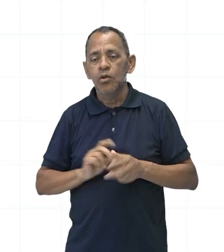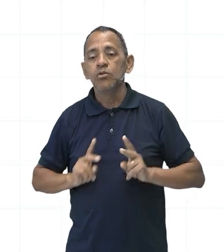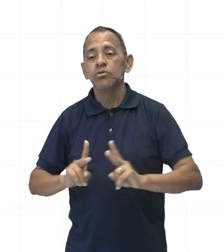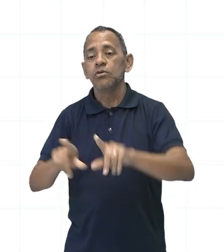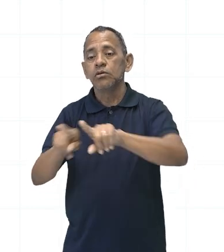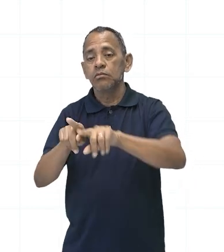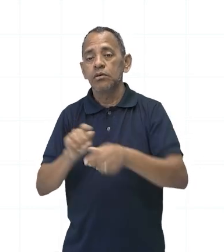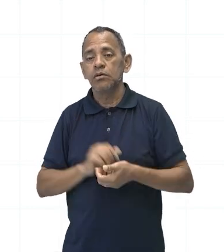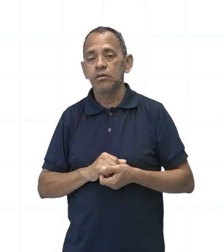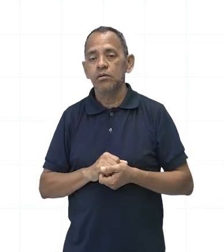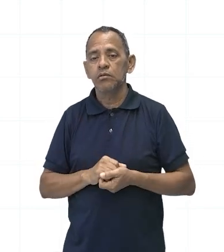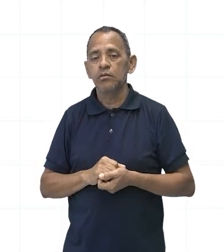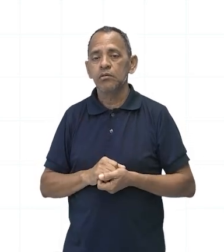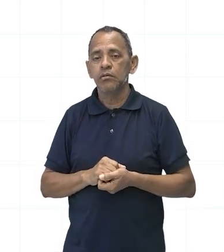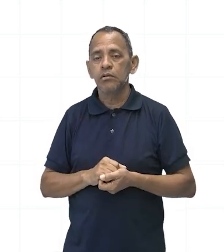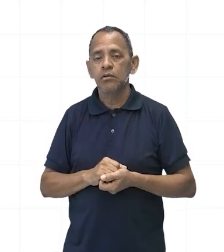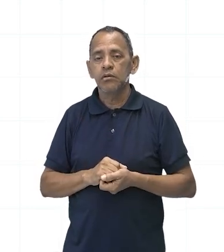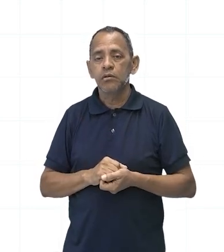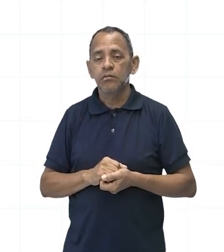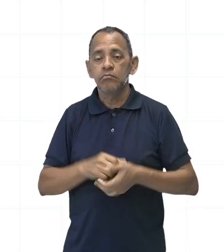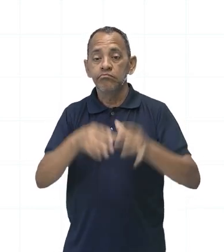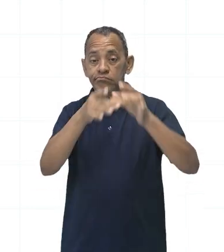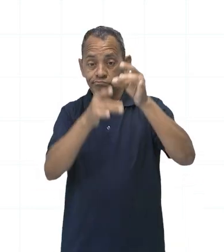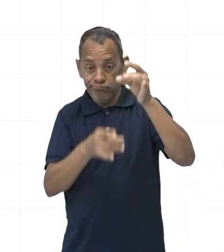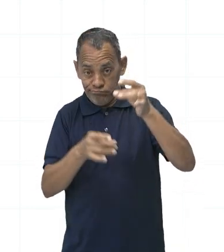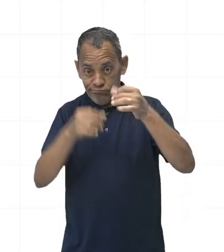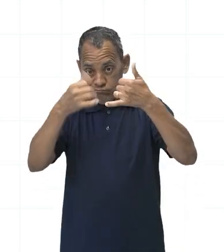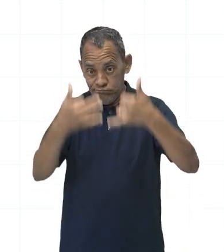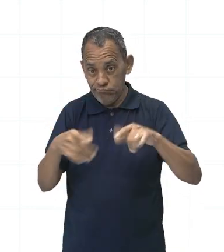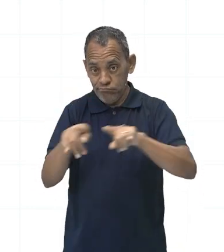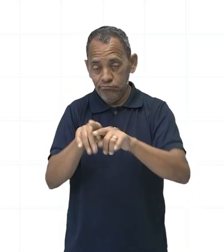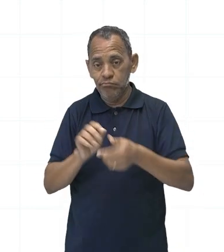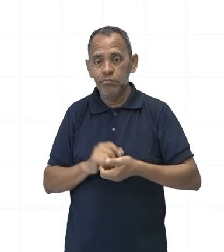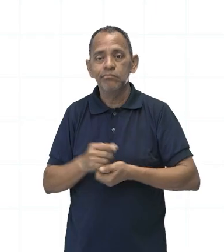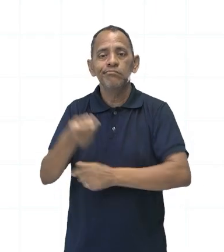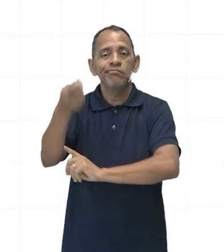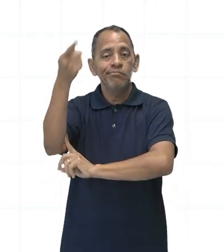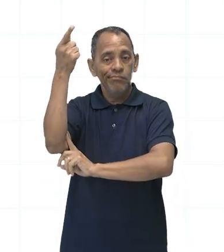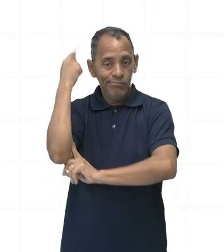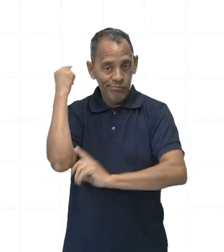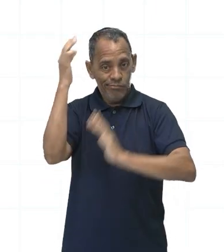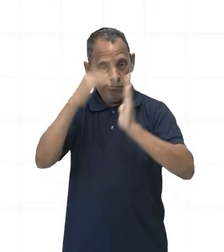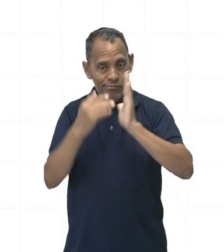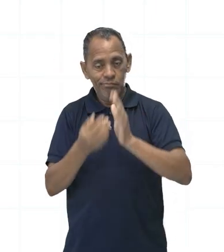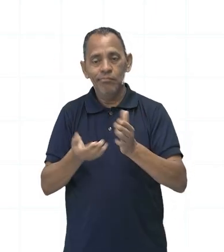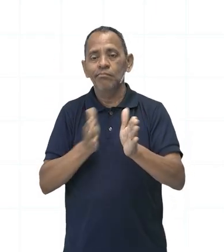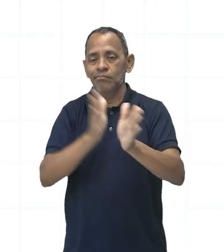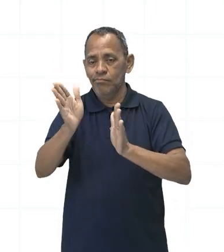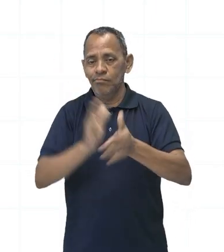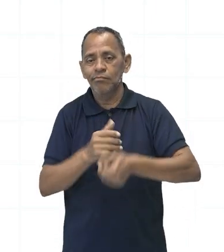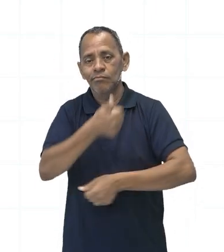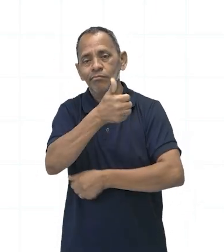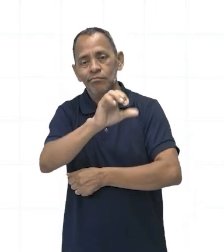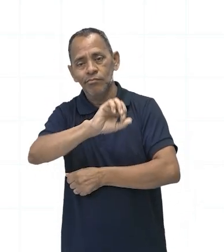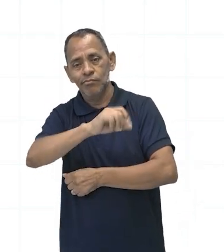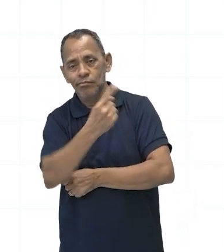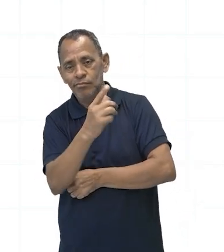em acepção específica, o termo liga-se às vanguardas europeias da década de 1910